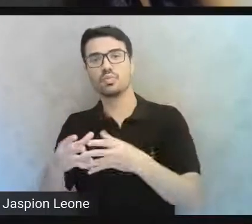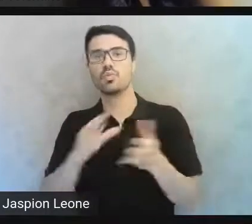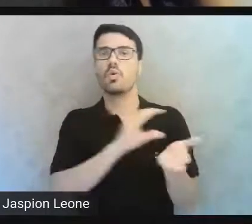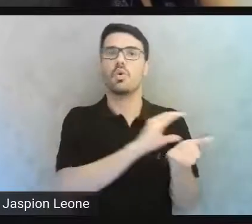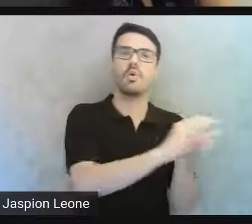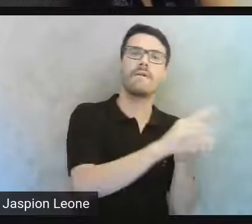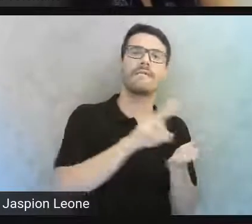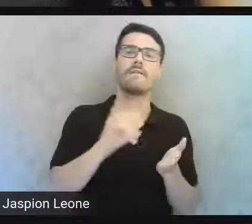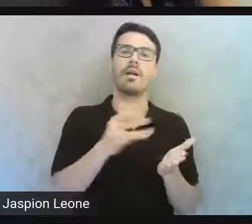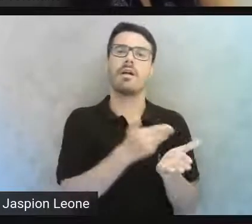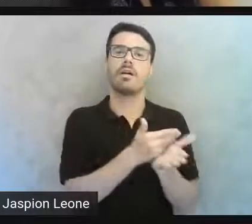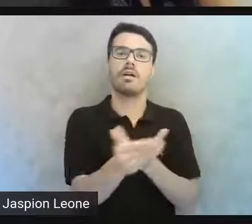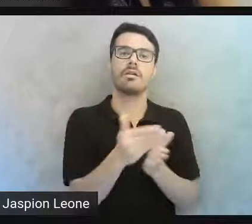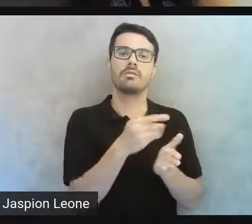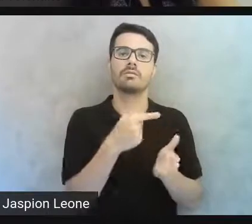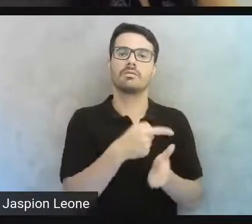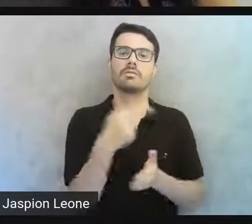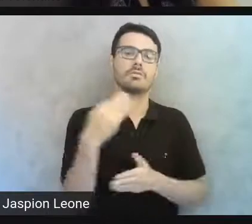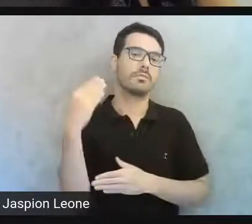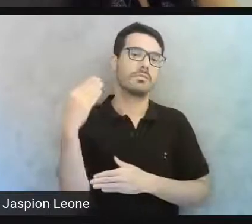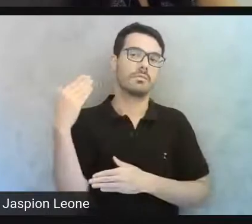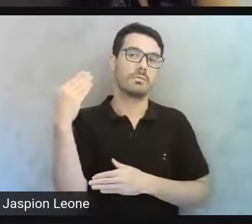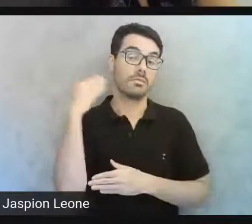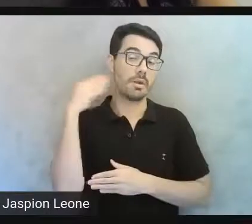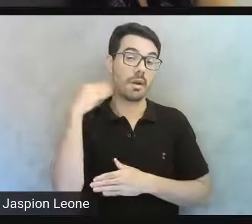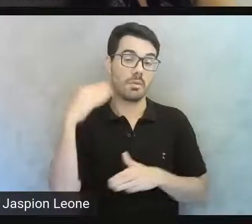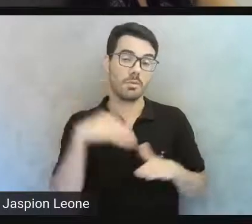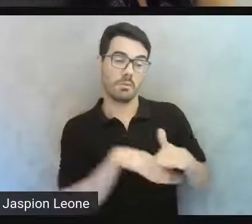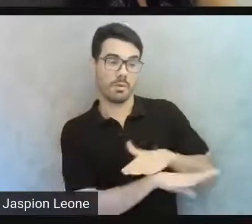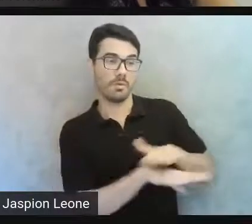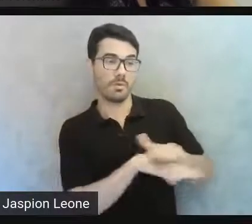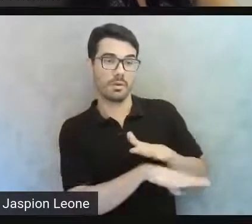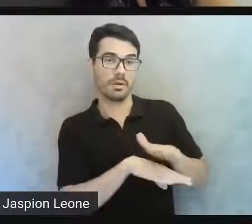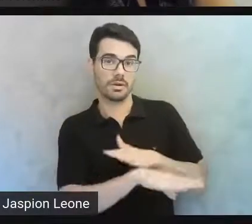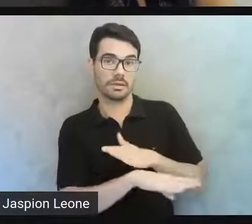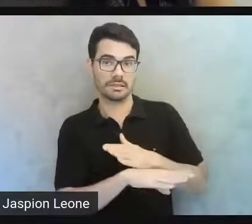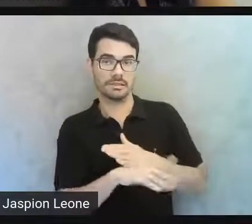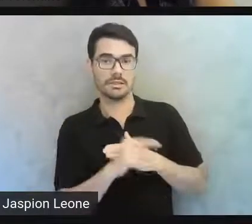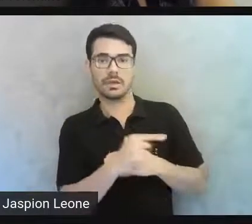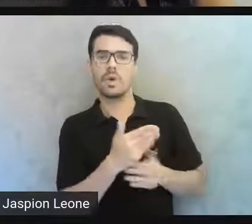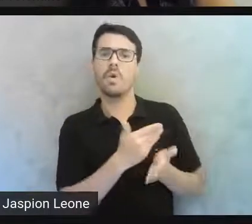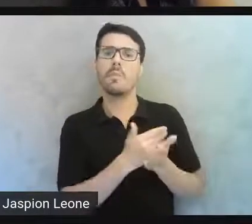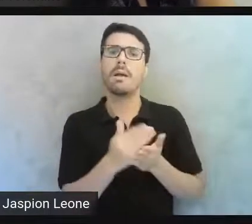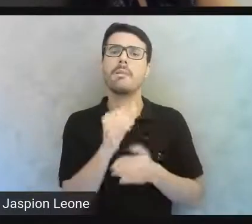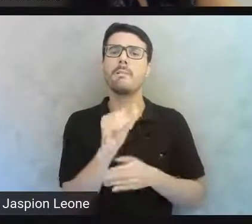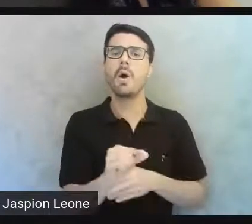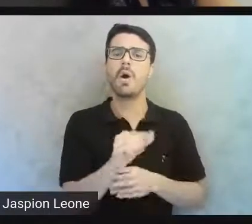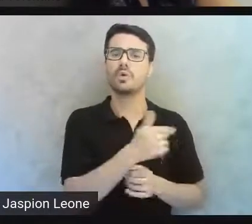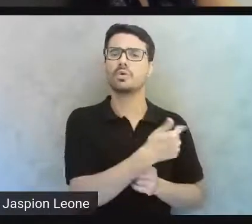Vai começar a investir, quer sair da poupança, faça aos pouquinhos, né? Quer ir para o Tesouro Direto, começa com pouco,